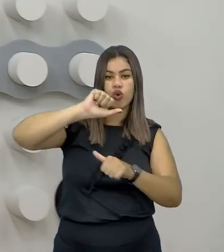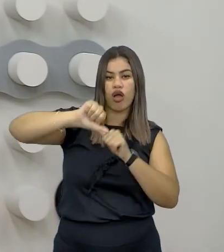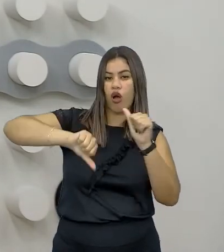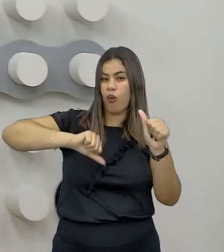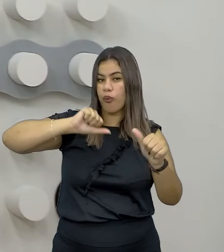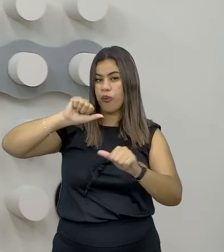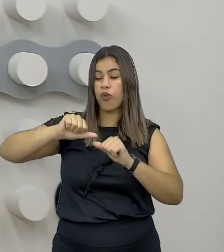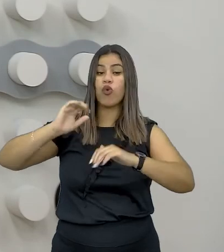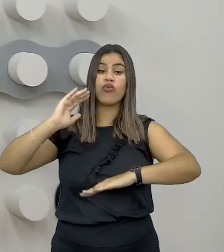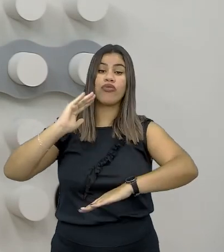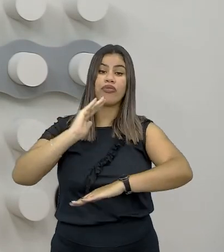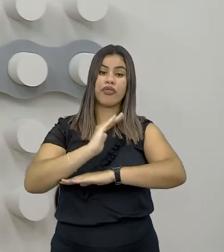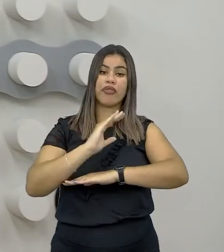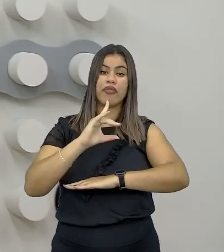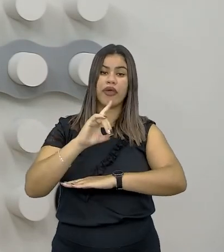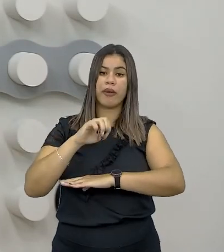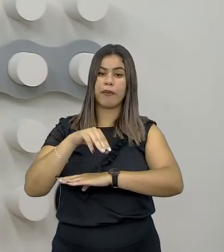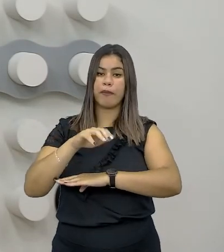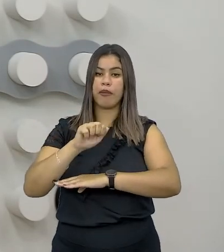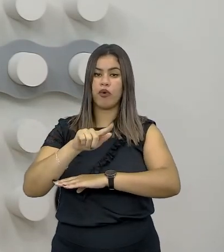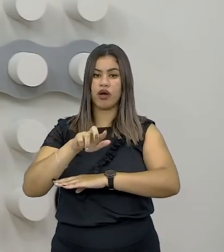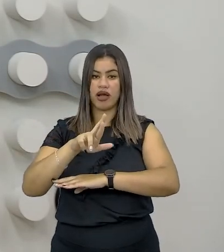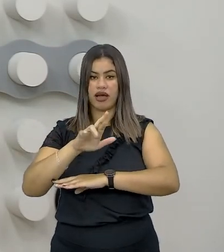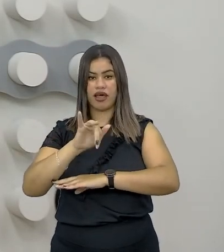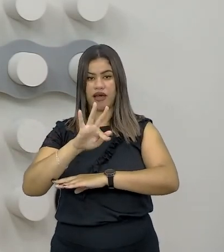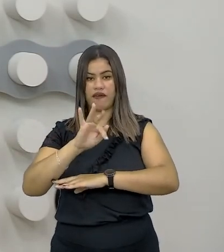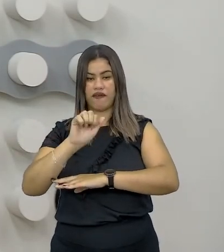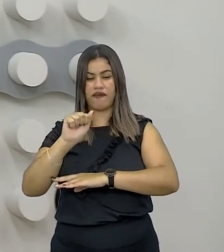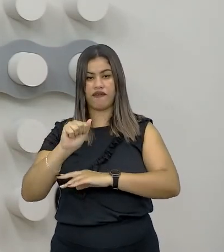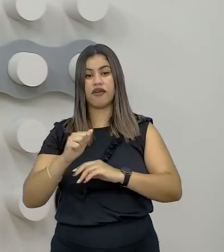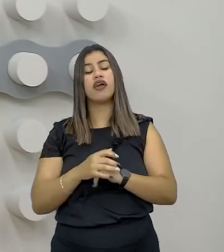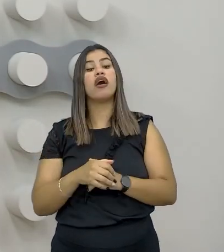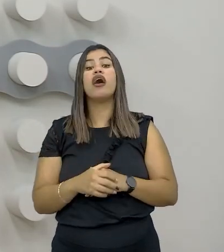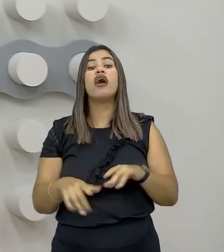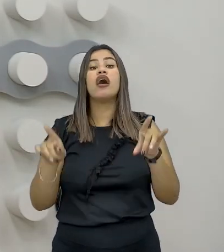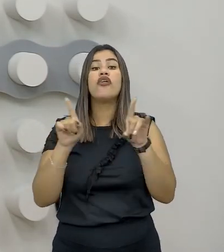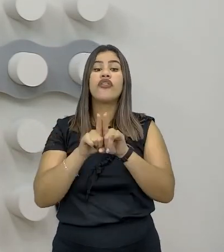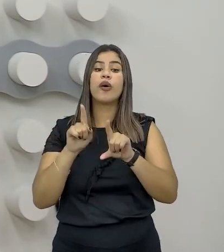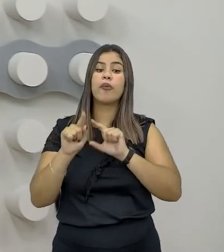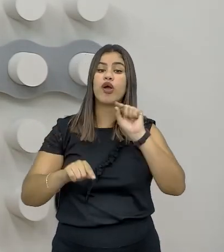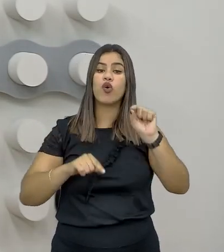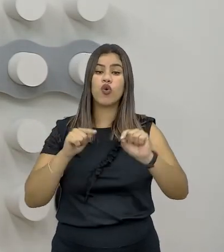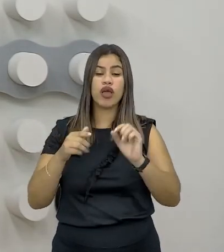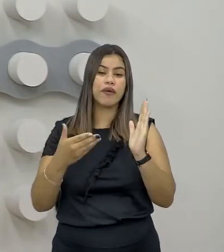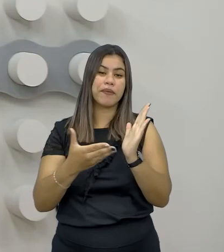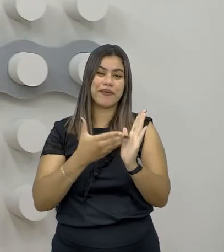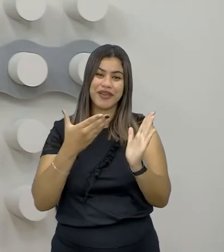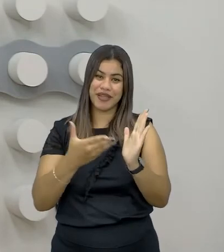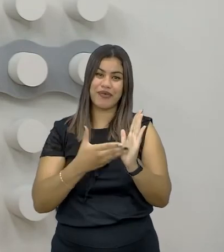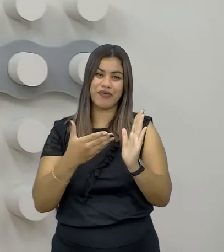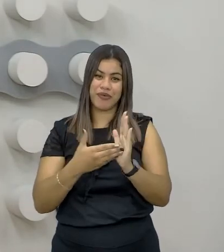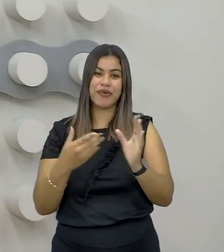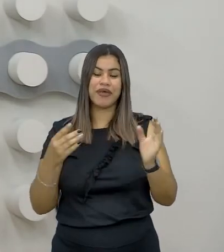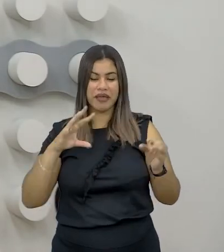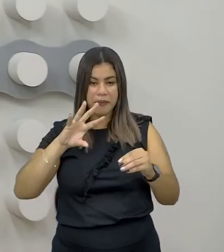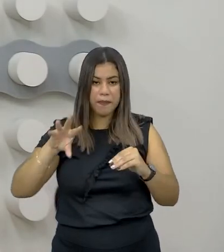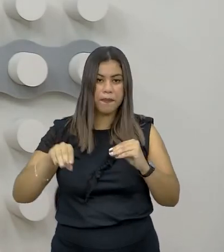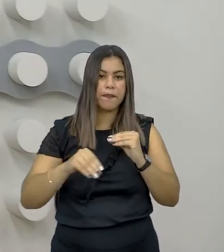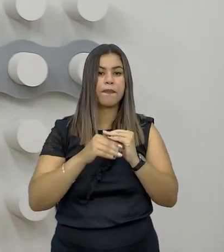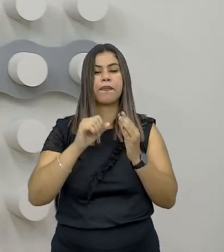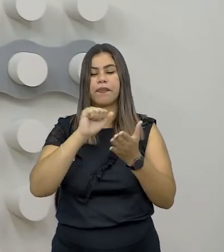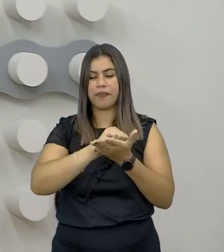entendido também um pouquinho dessa proposta pedagógica do Jacques Rancière, do mestre ignorante, que pode ser incorporada